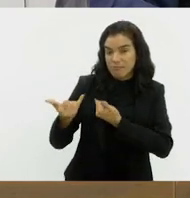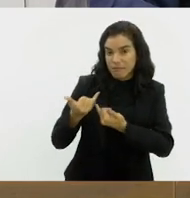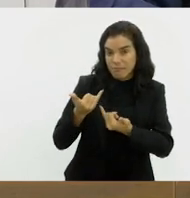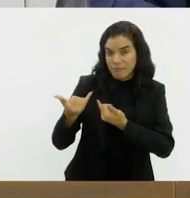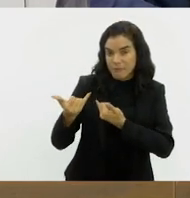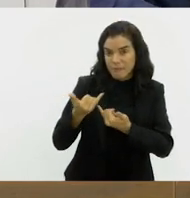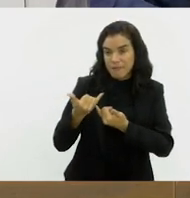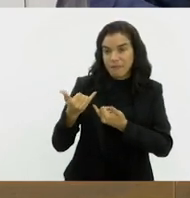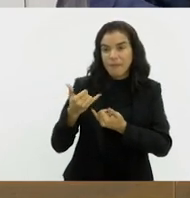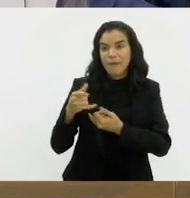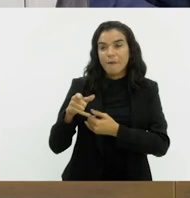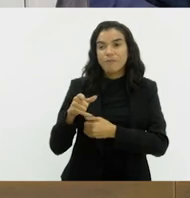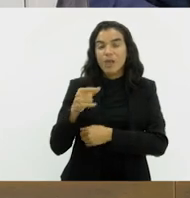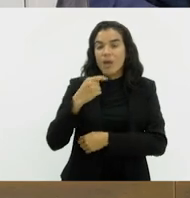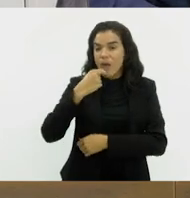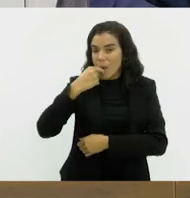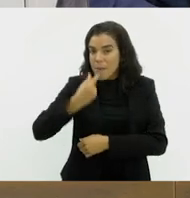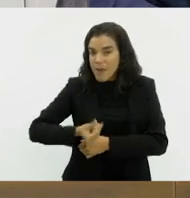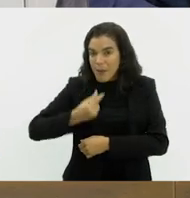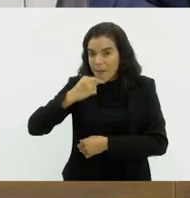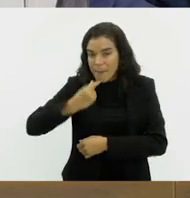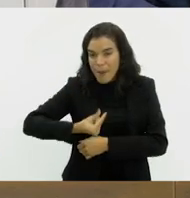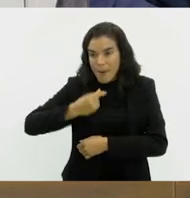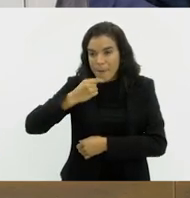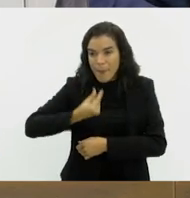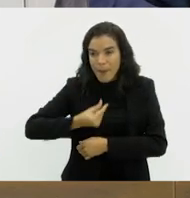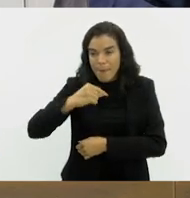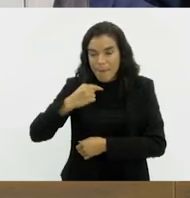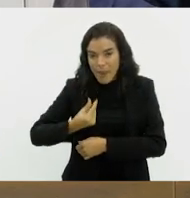são coletados lá e vêm ser